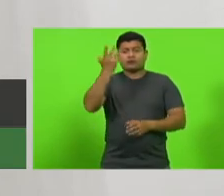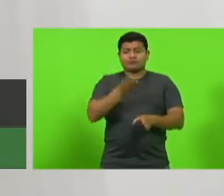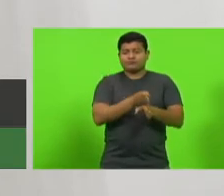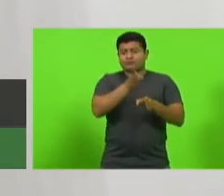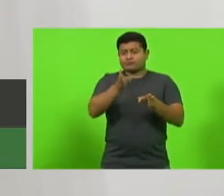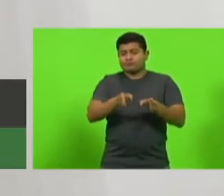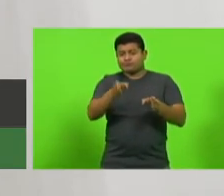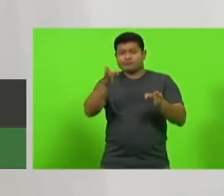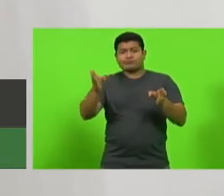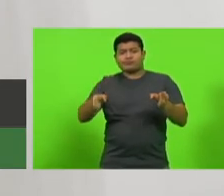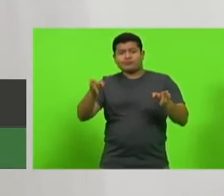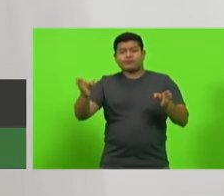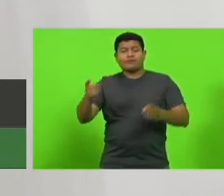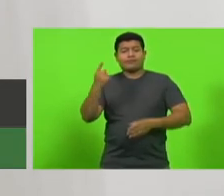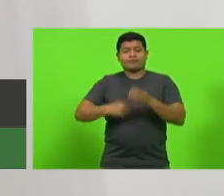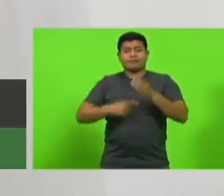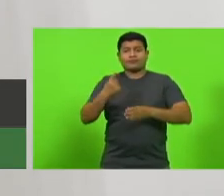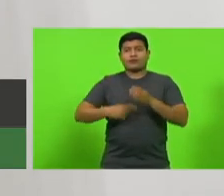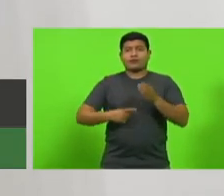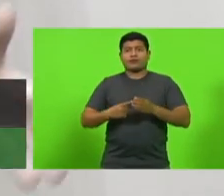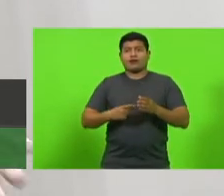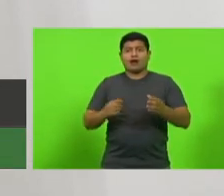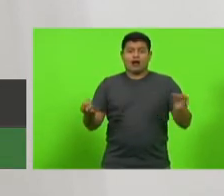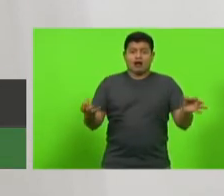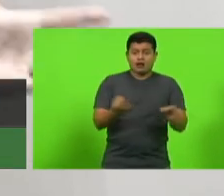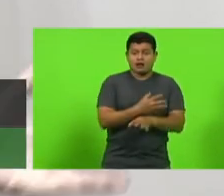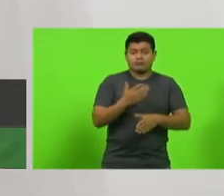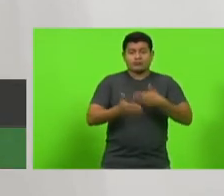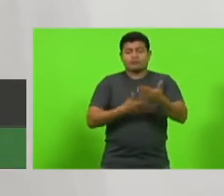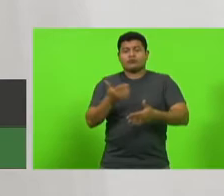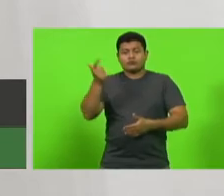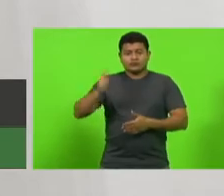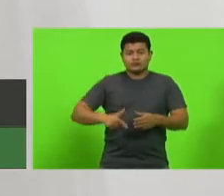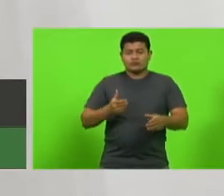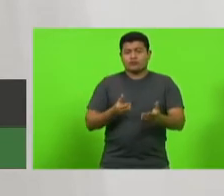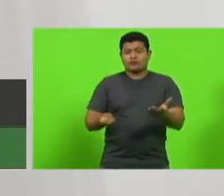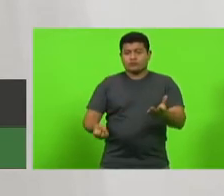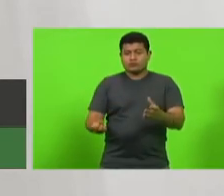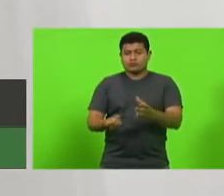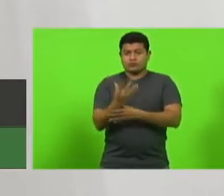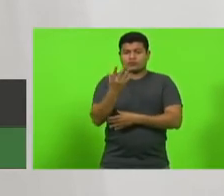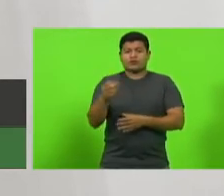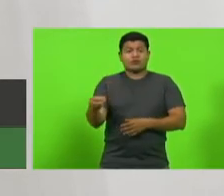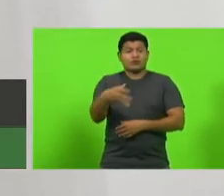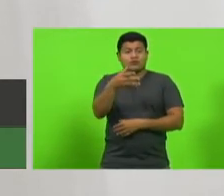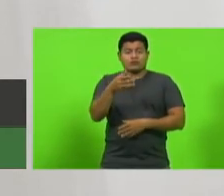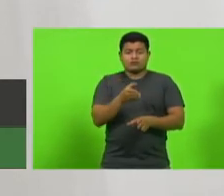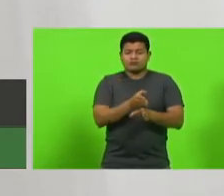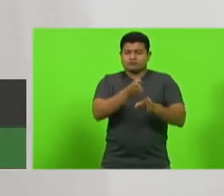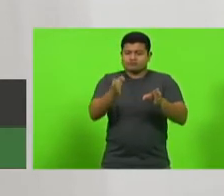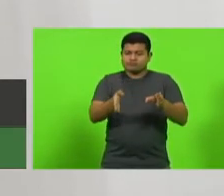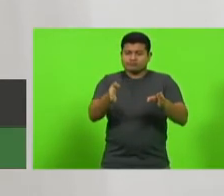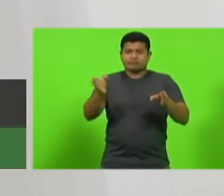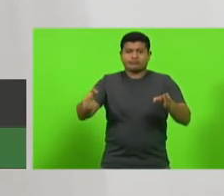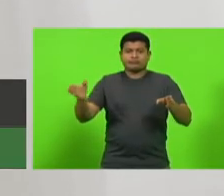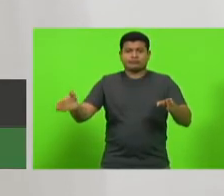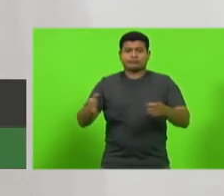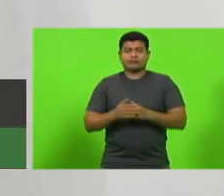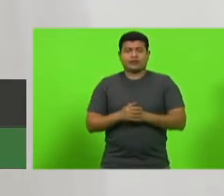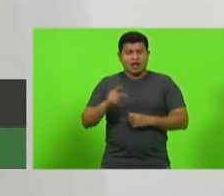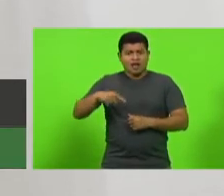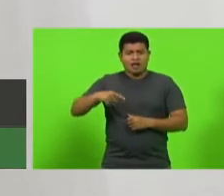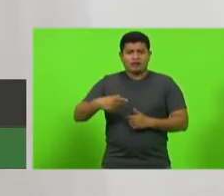prorrogando essa comissão que acaba e aí se começa uma nova e se prorroga de novo? Será que é por isso? Será que é porque